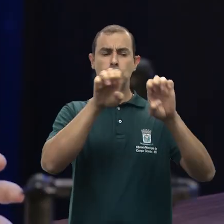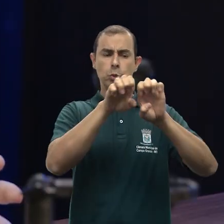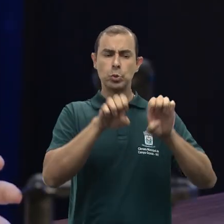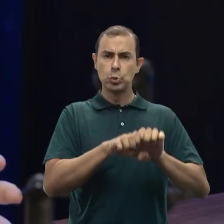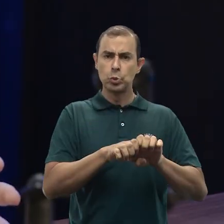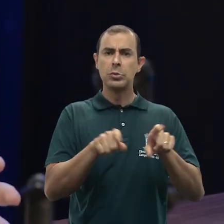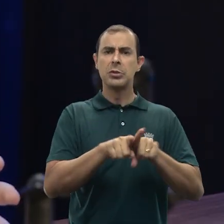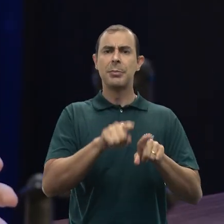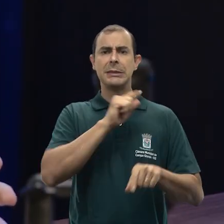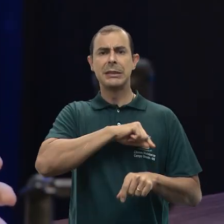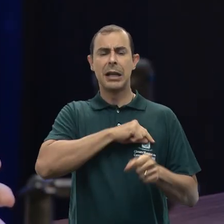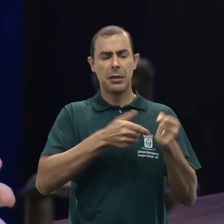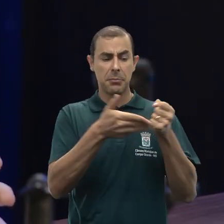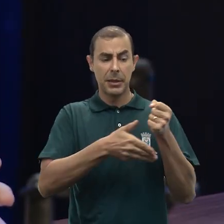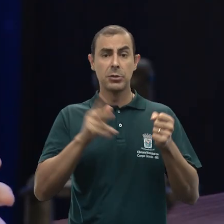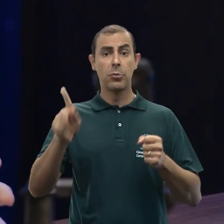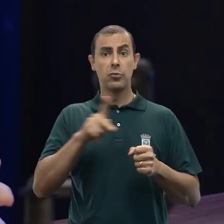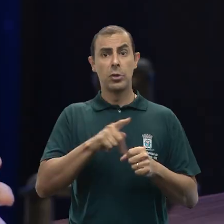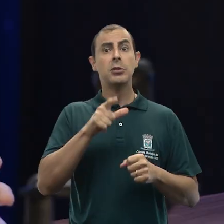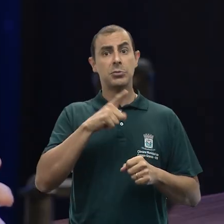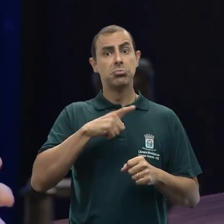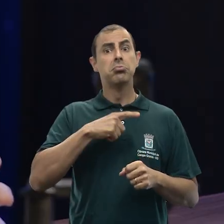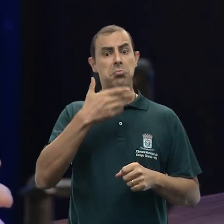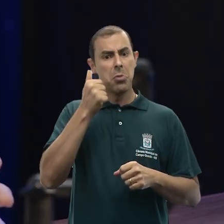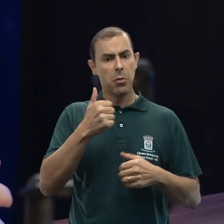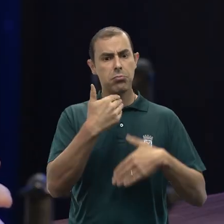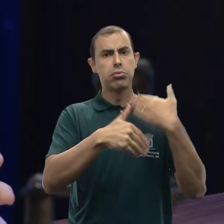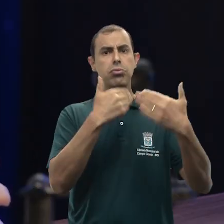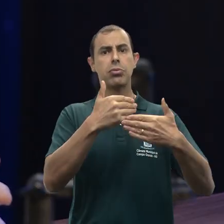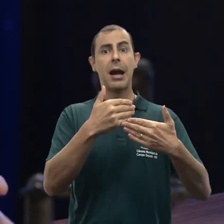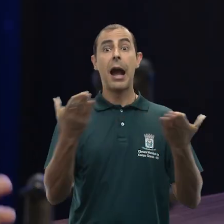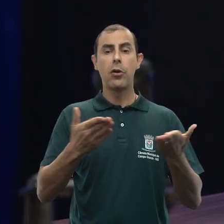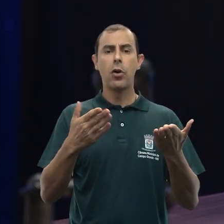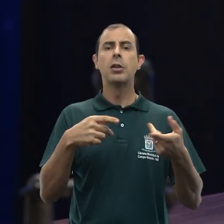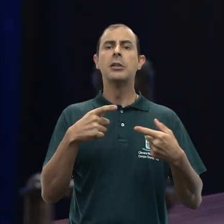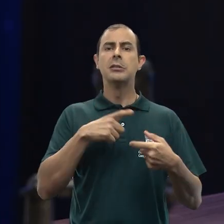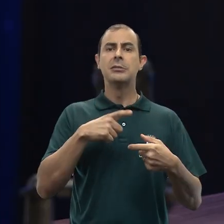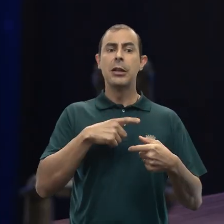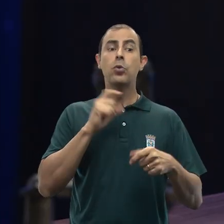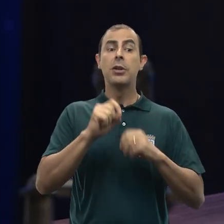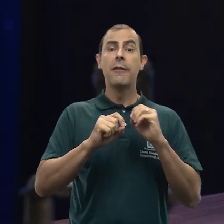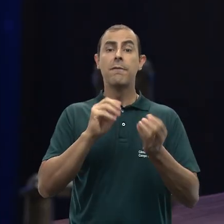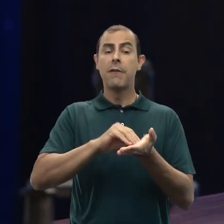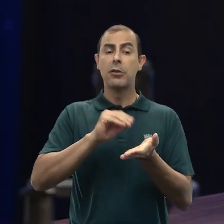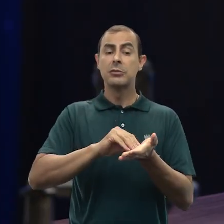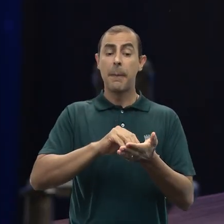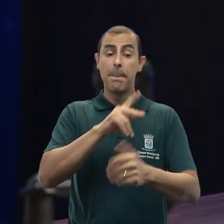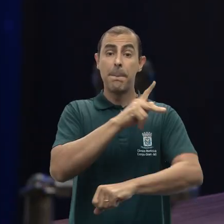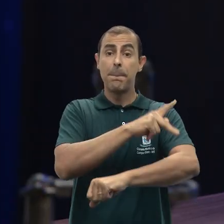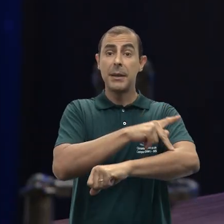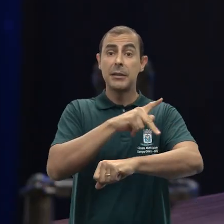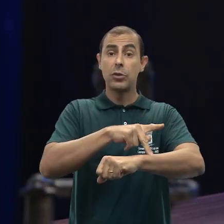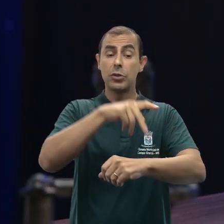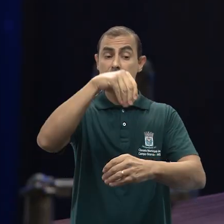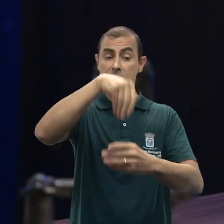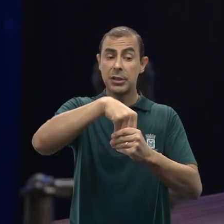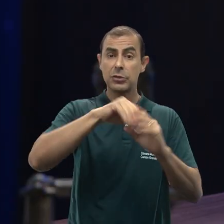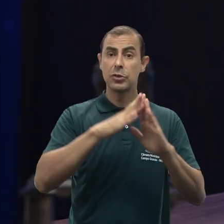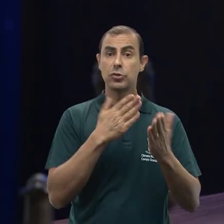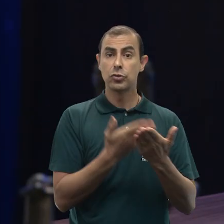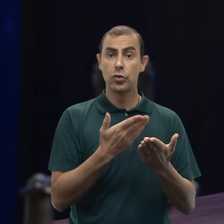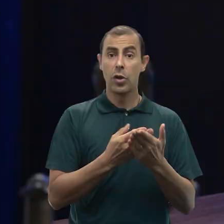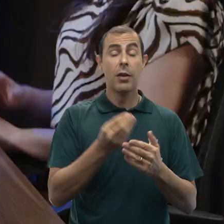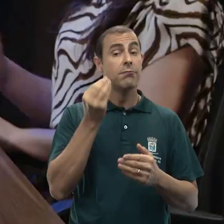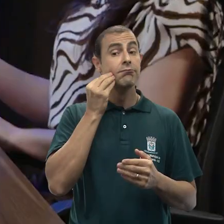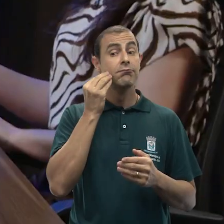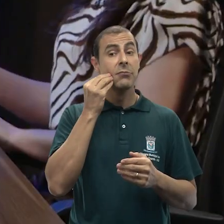piso salarial para os professores. Eu acho que a gente tem que avançar agora na questão pedagógica dentro das escolas, para que Campo Grande recupere um tempo perdido